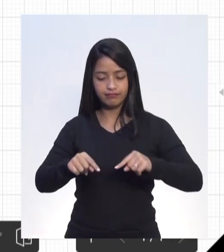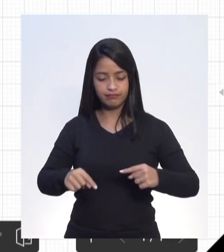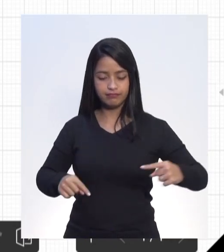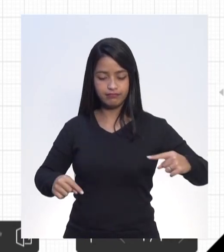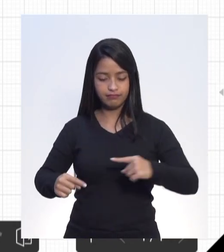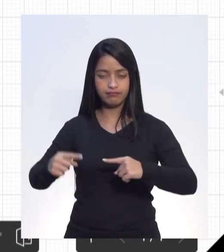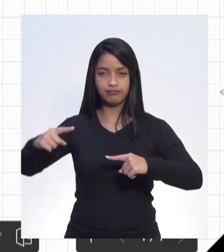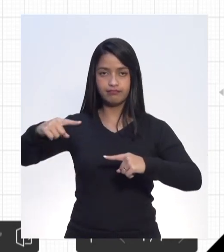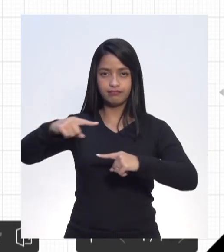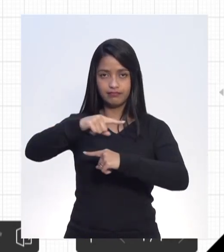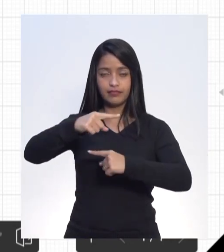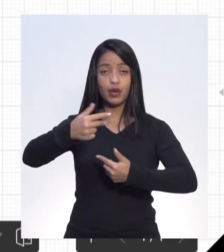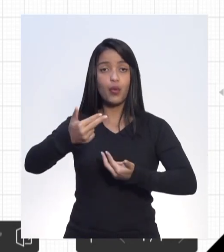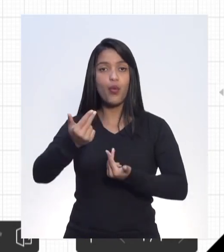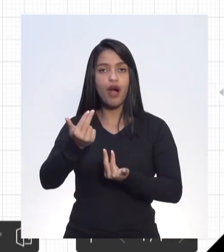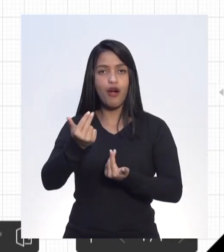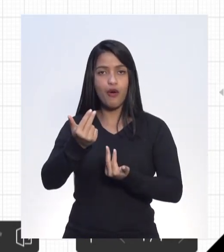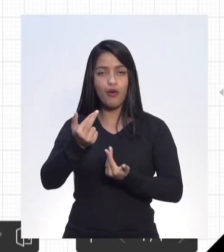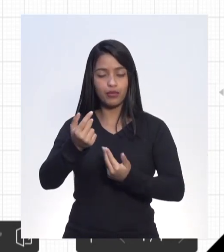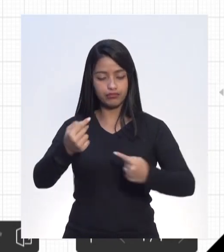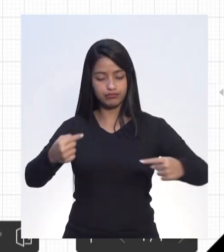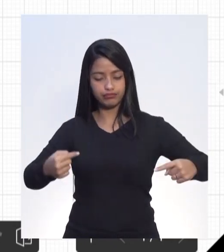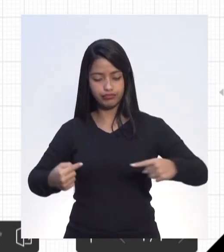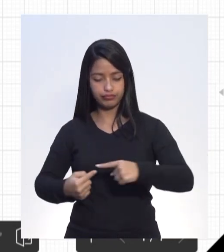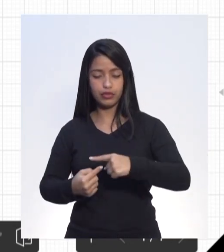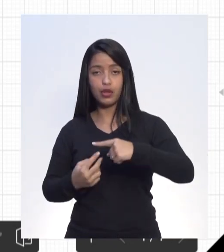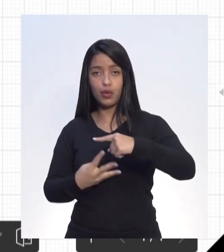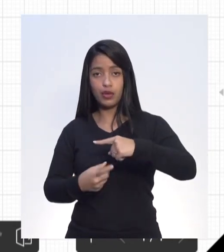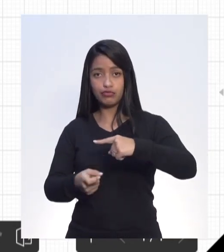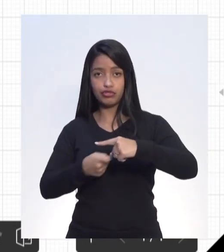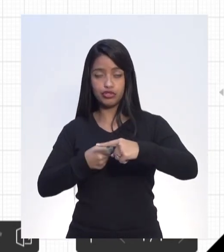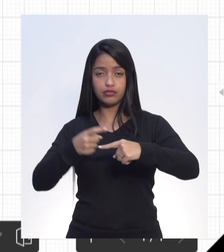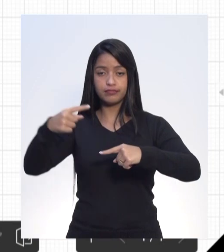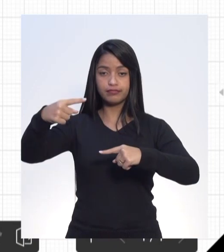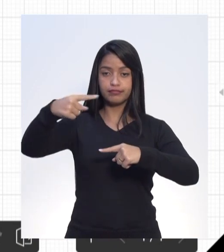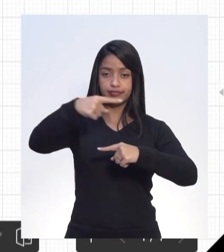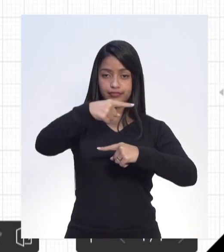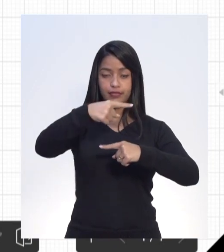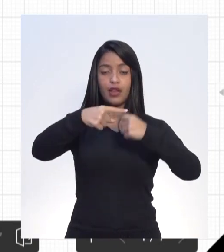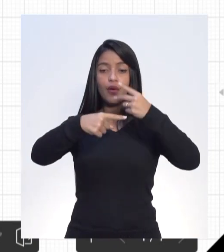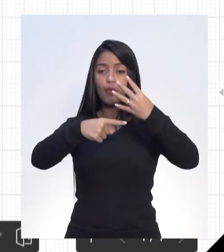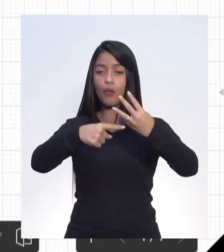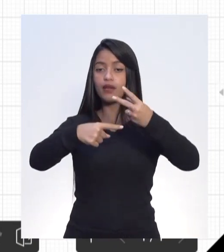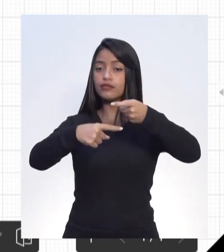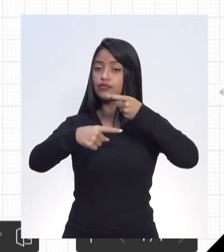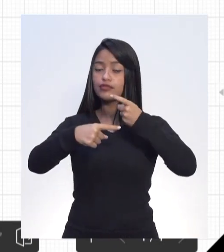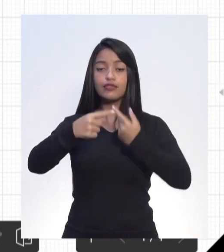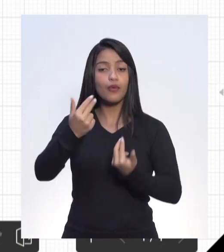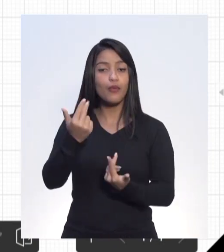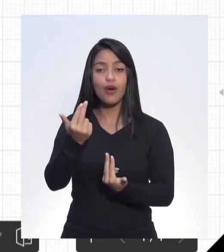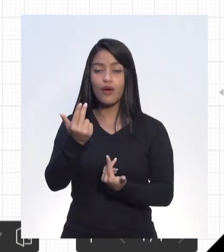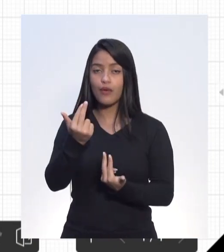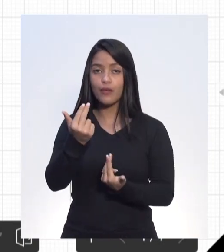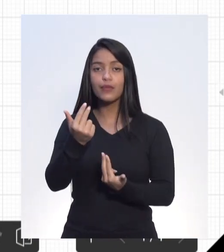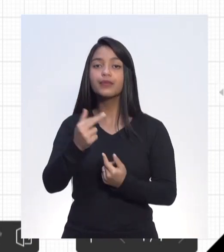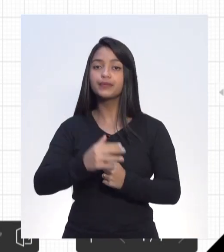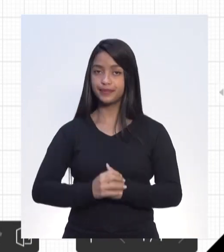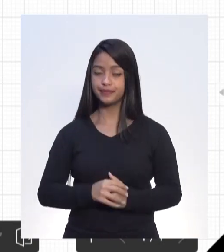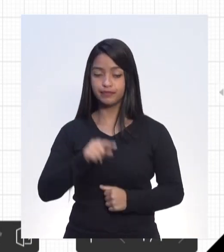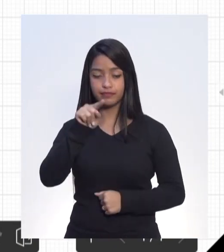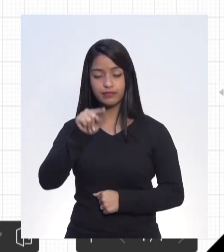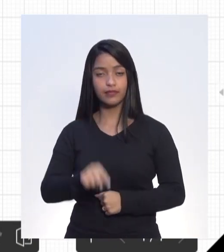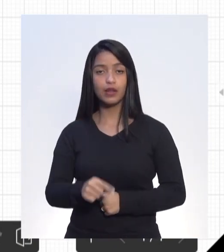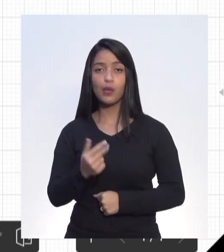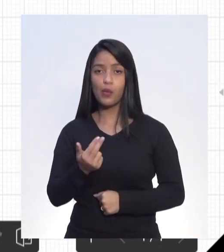posso afirmar também que a dimensão, que o comprimento é o mesmo. Fácil assim, gente. Ó, então, ó, vou mudar aqui, ó, tá